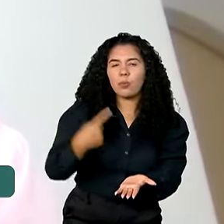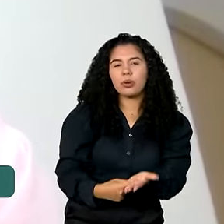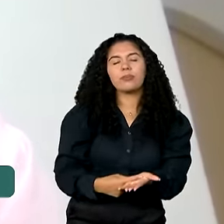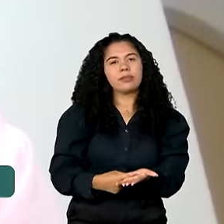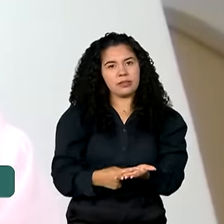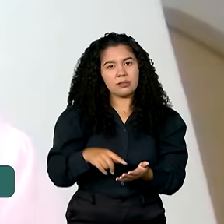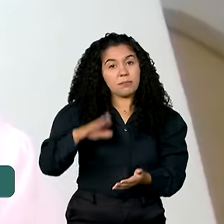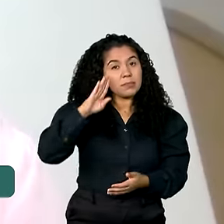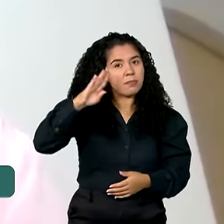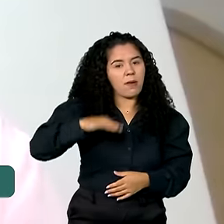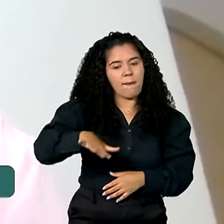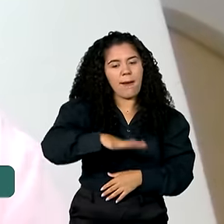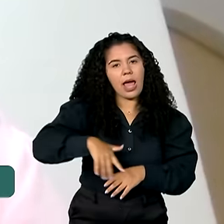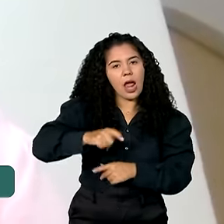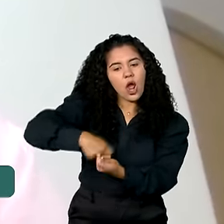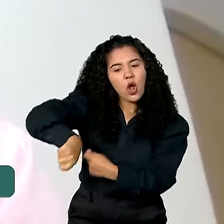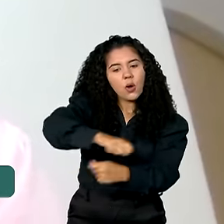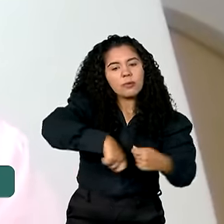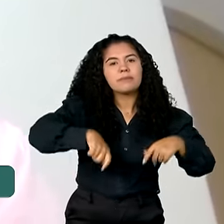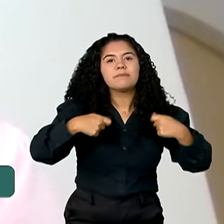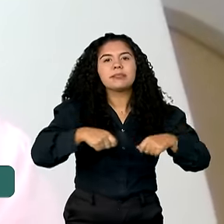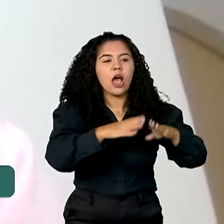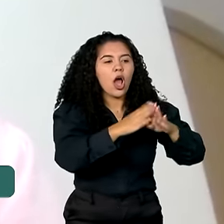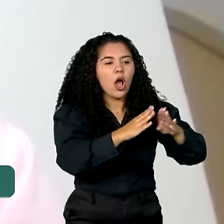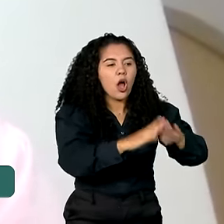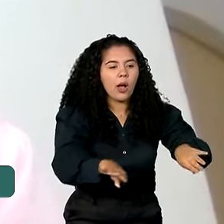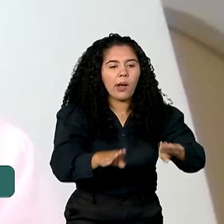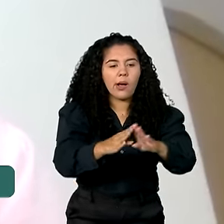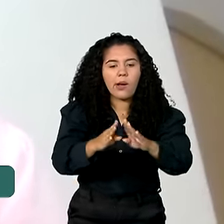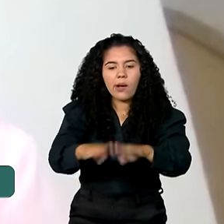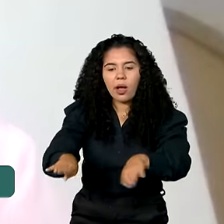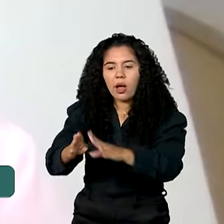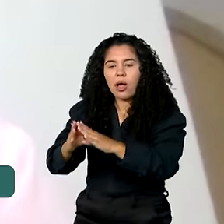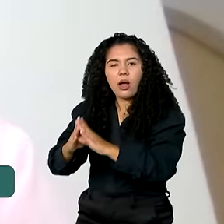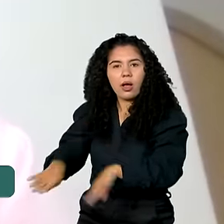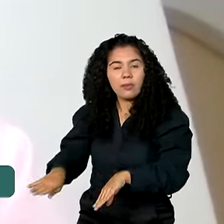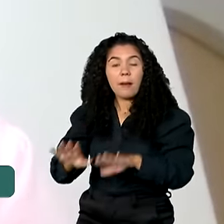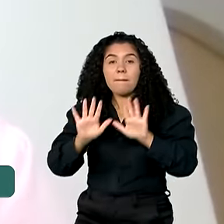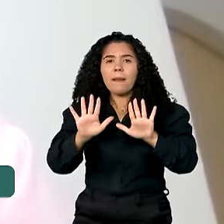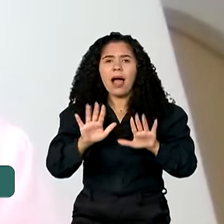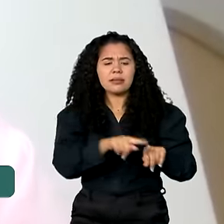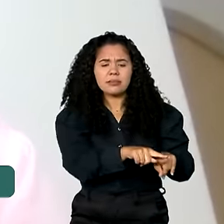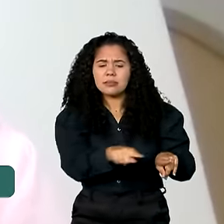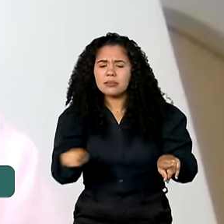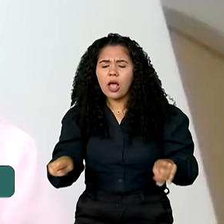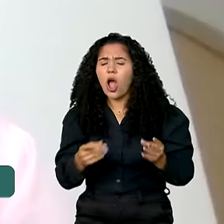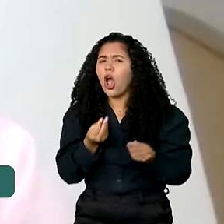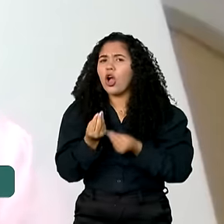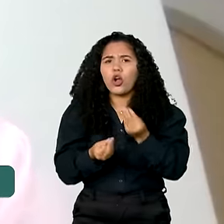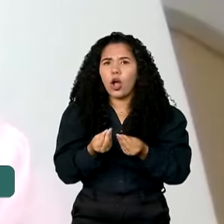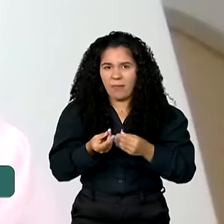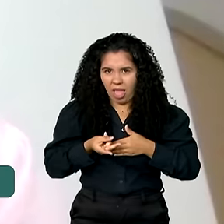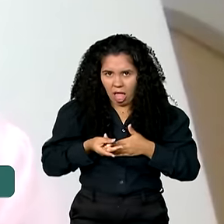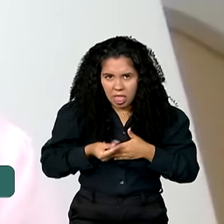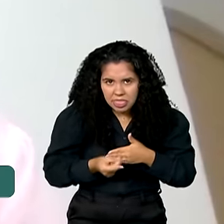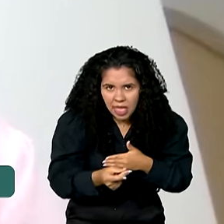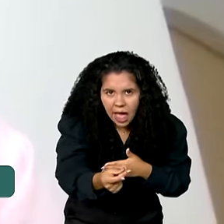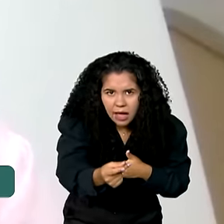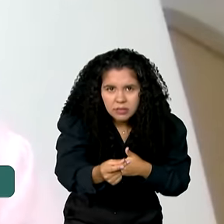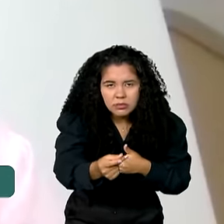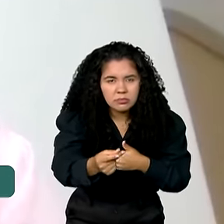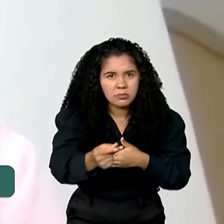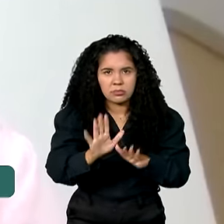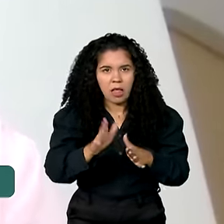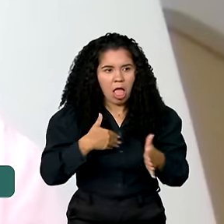econômica, existem compensações no meio desse caminho. Mas essas compensações, elas não são eternas e sem limites, né?